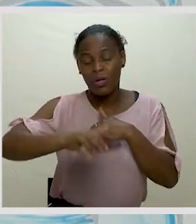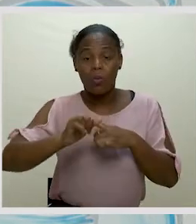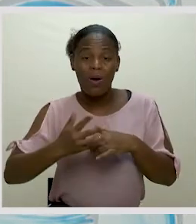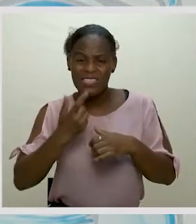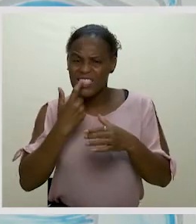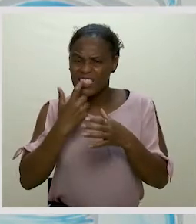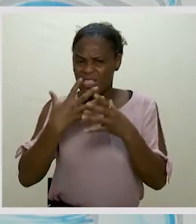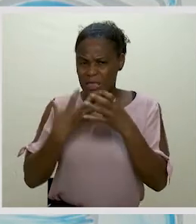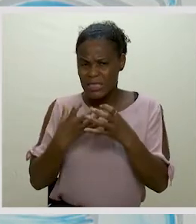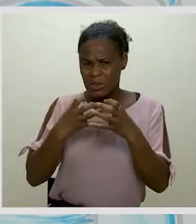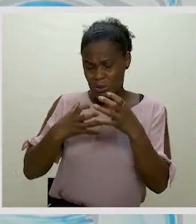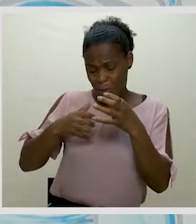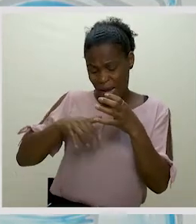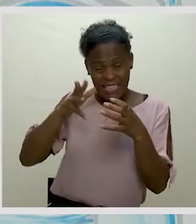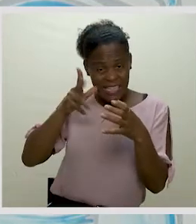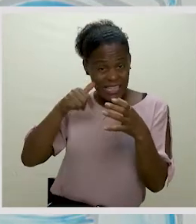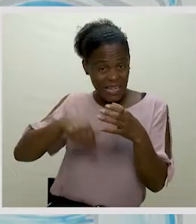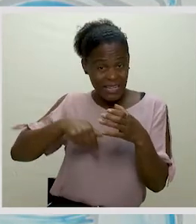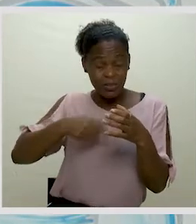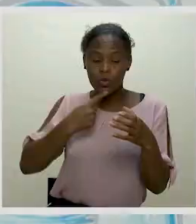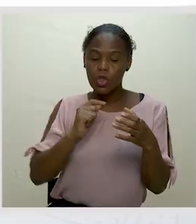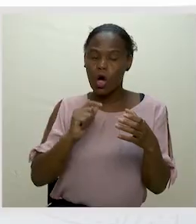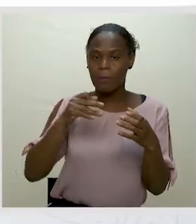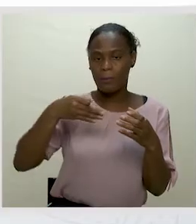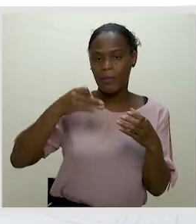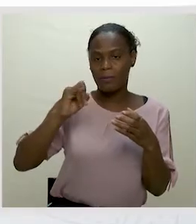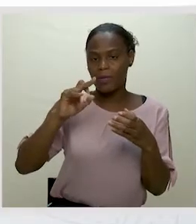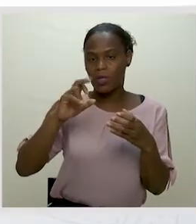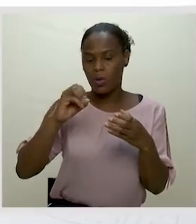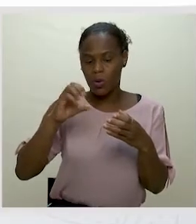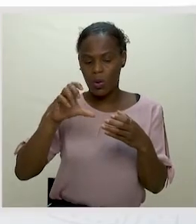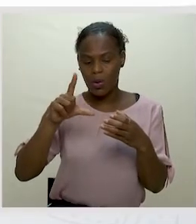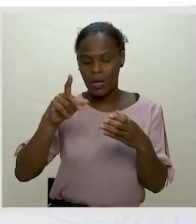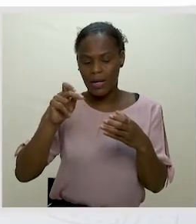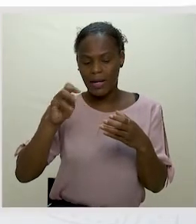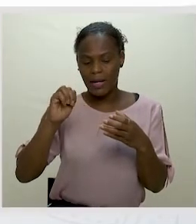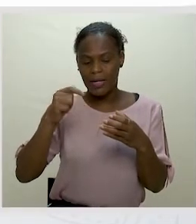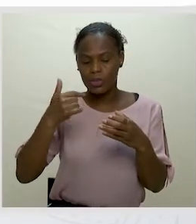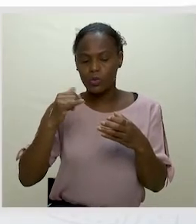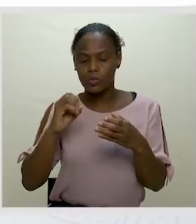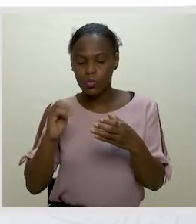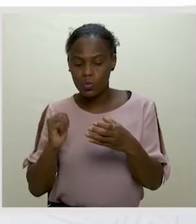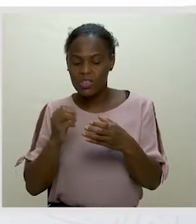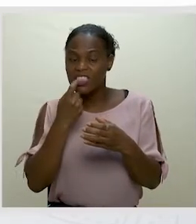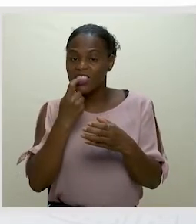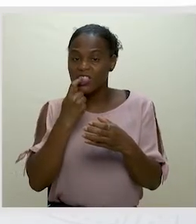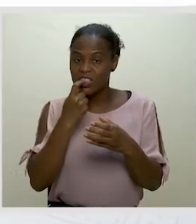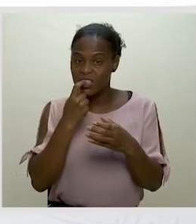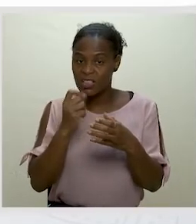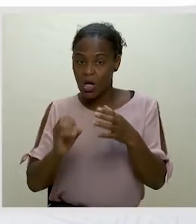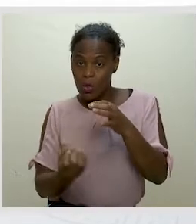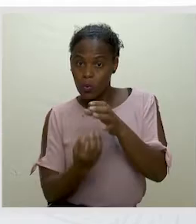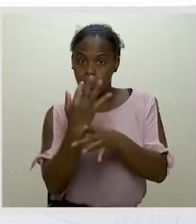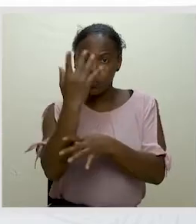líquido, chamamos de piroclastos. Estão a perceber? Piroclastos são fragmentos de rochas que saem do vulcão.